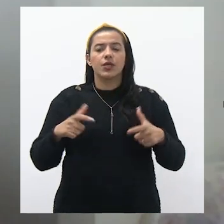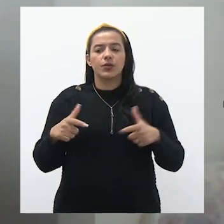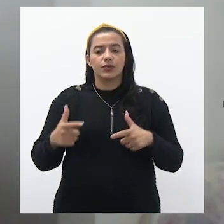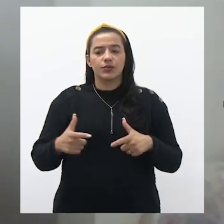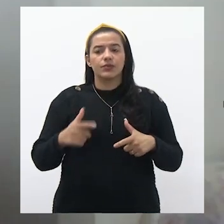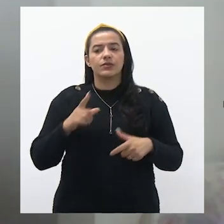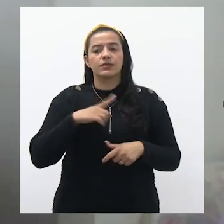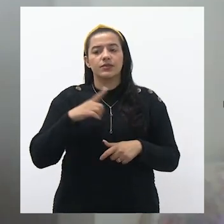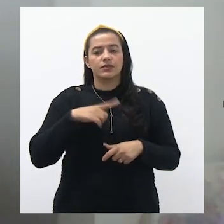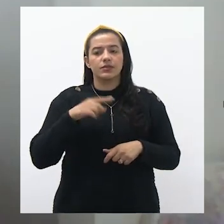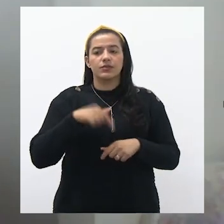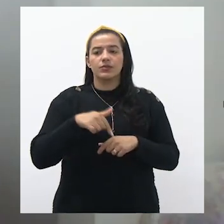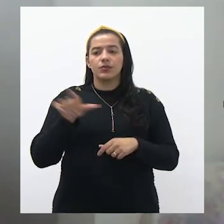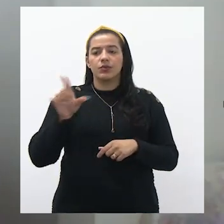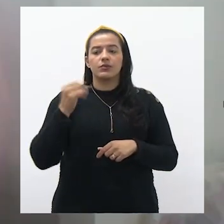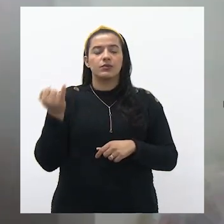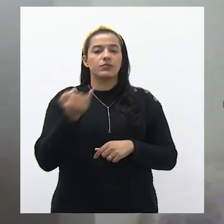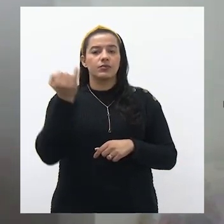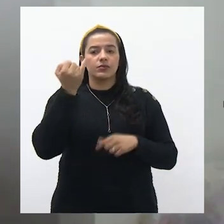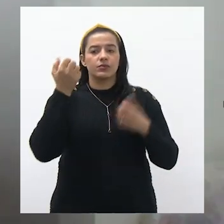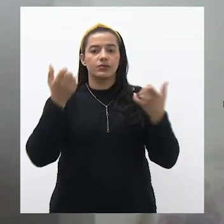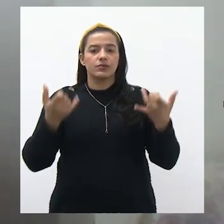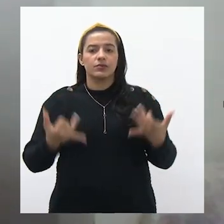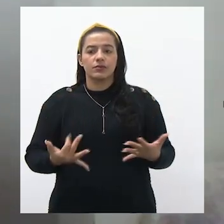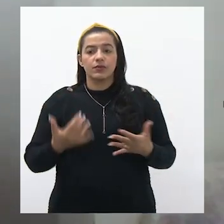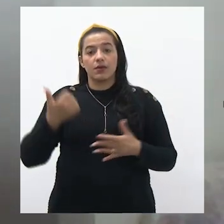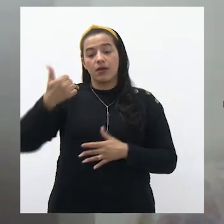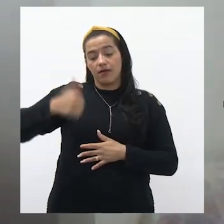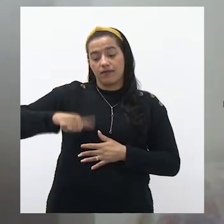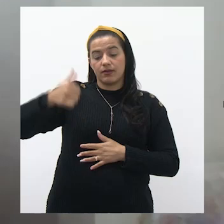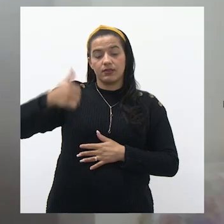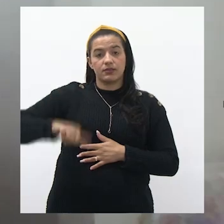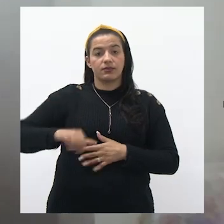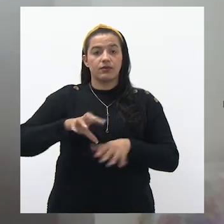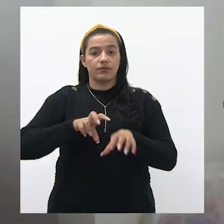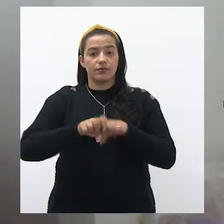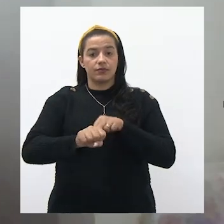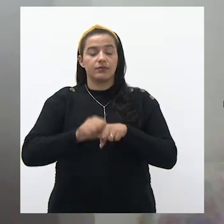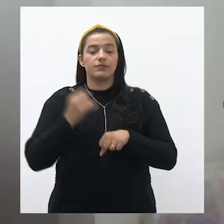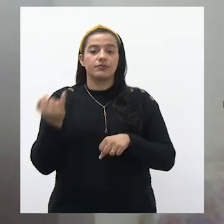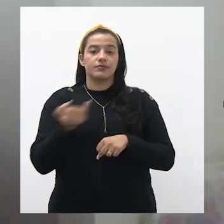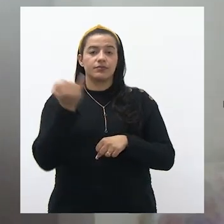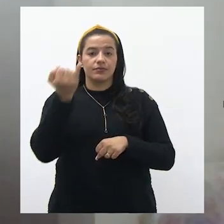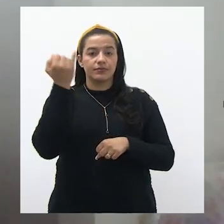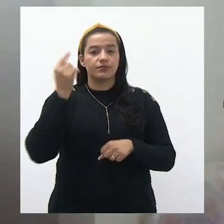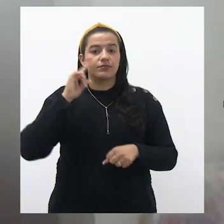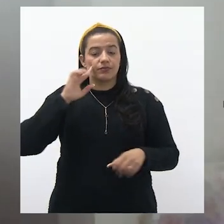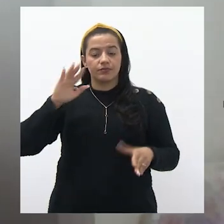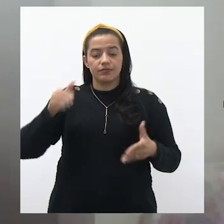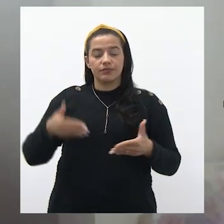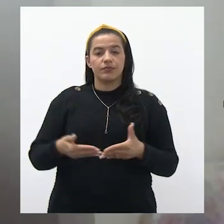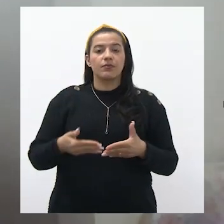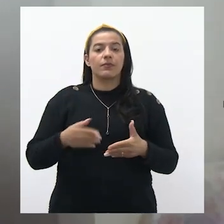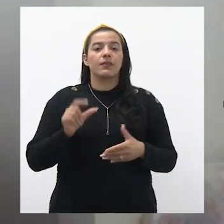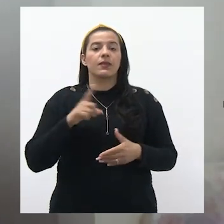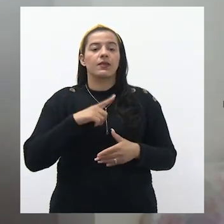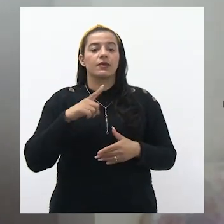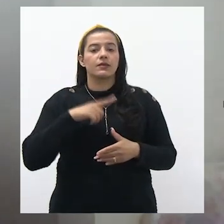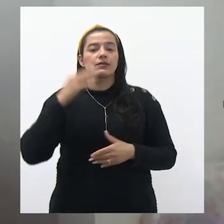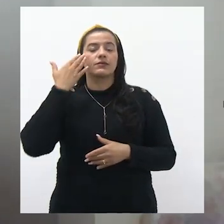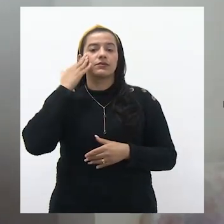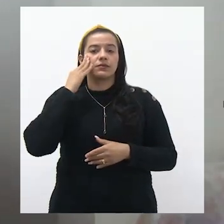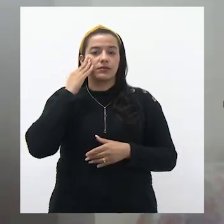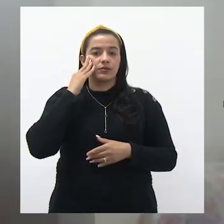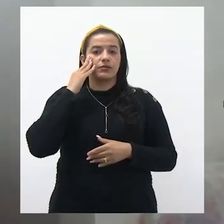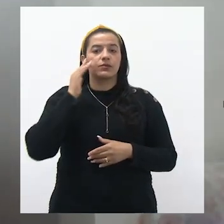uma questão muito importante que eu queria destacar. Por isso que a avaliação formativa, a gente olha para a avaliação formativa e tem o entendimento